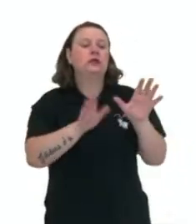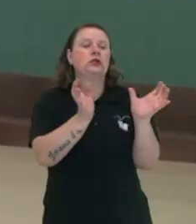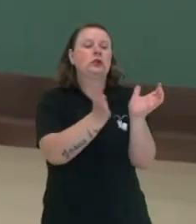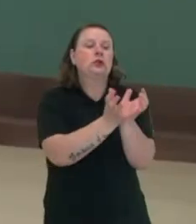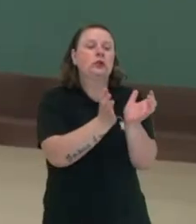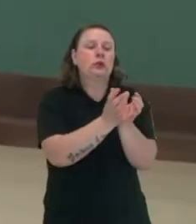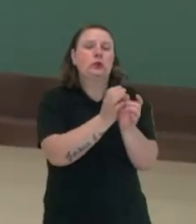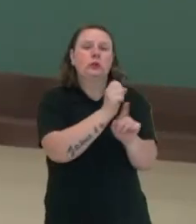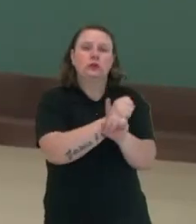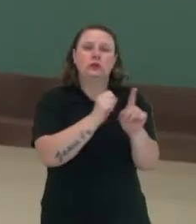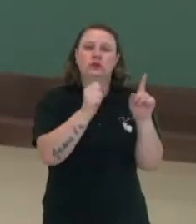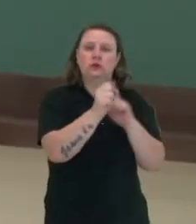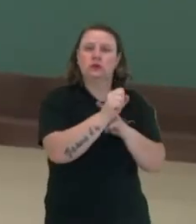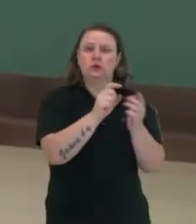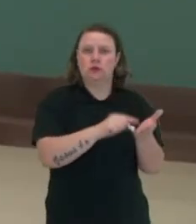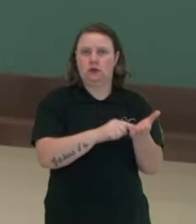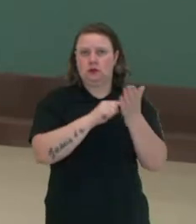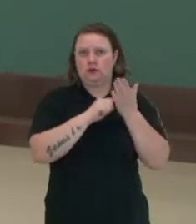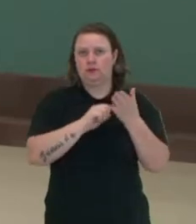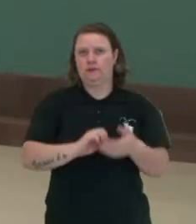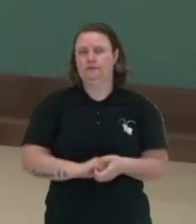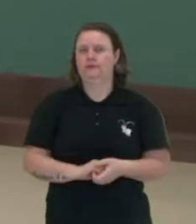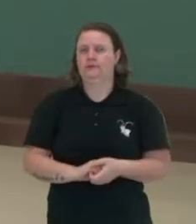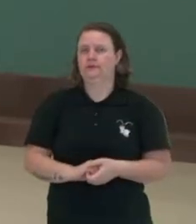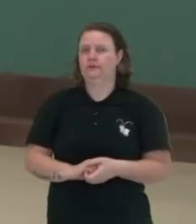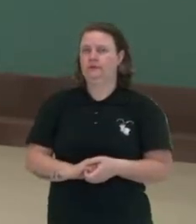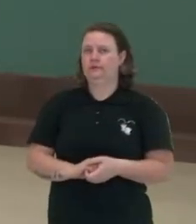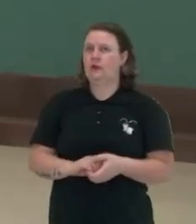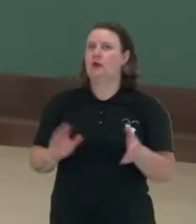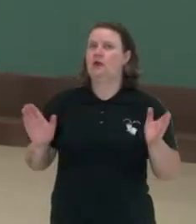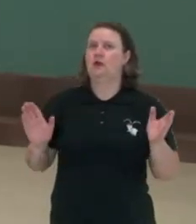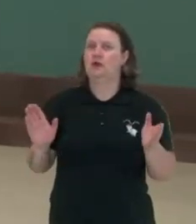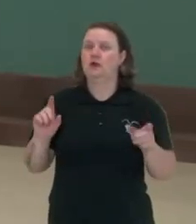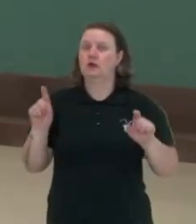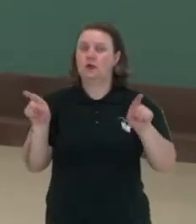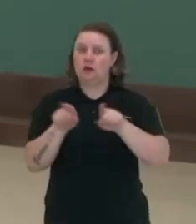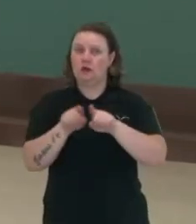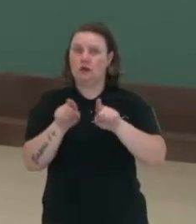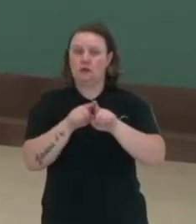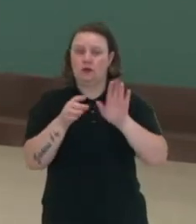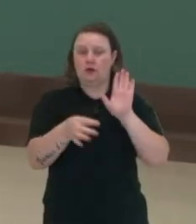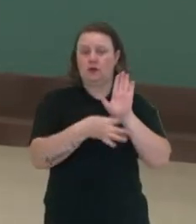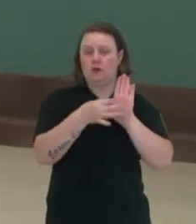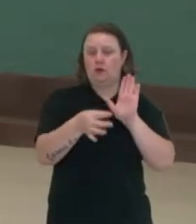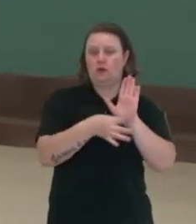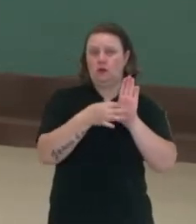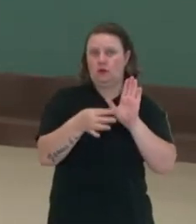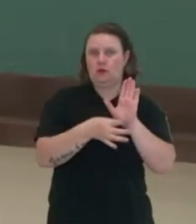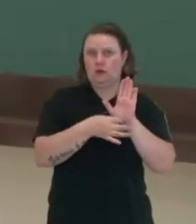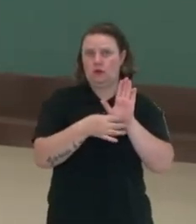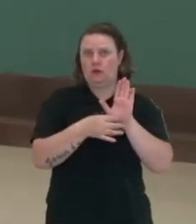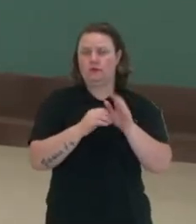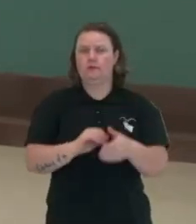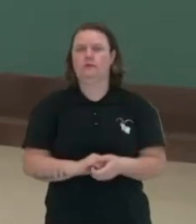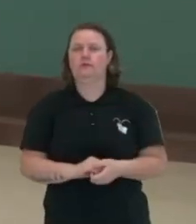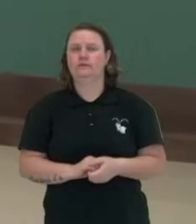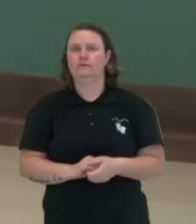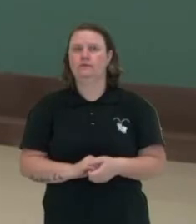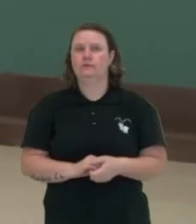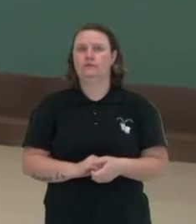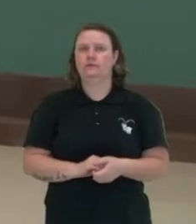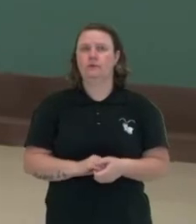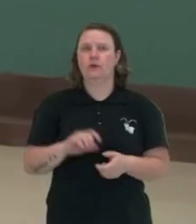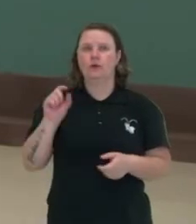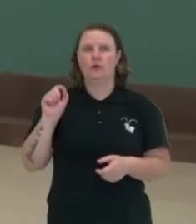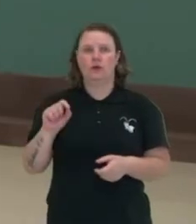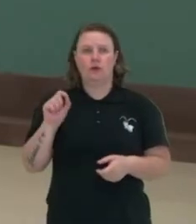representa. Com isso, ele vai colocar argumentos. Um deles é o